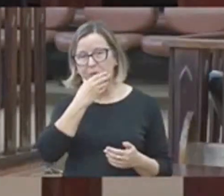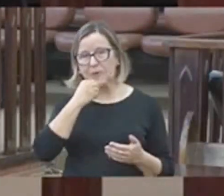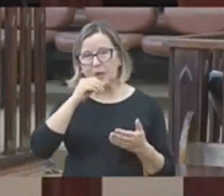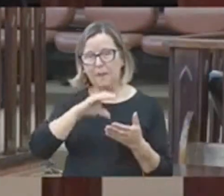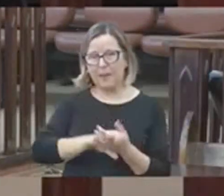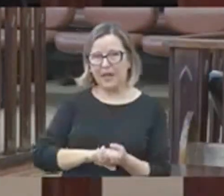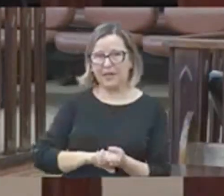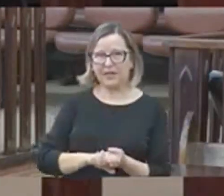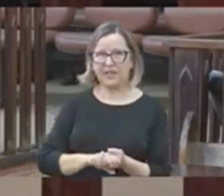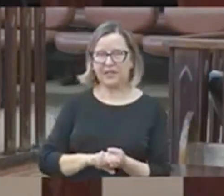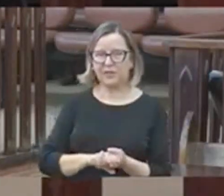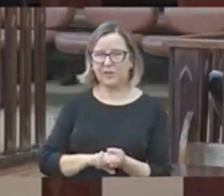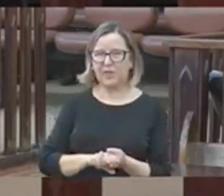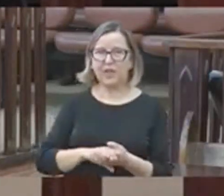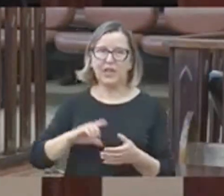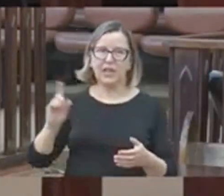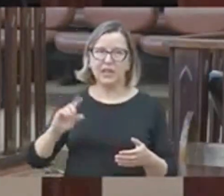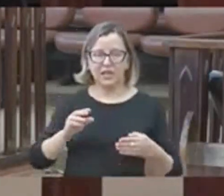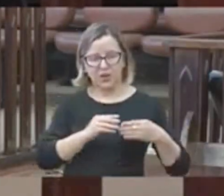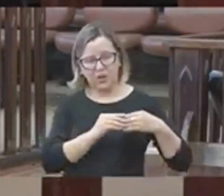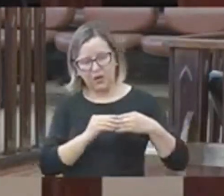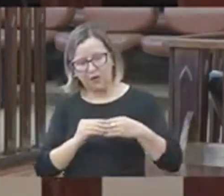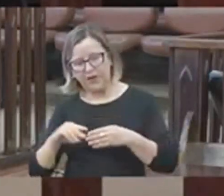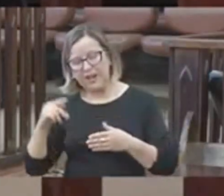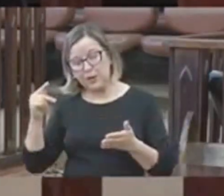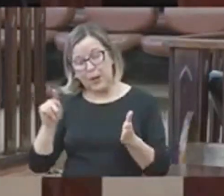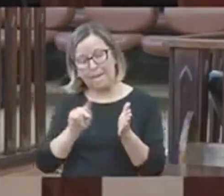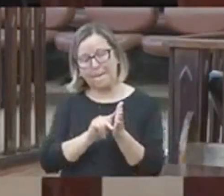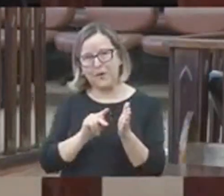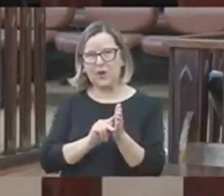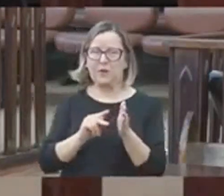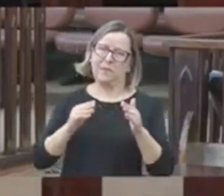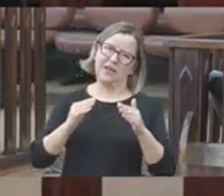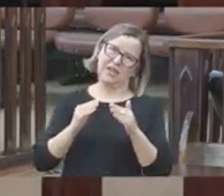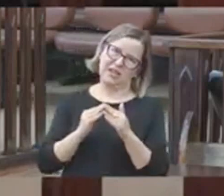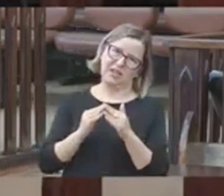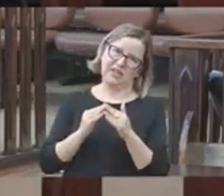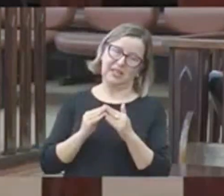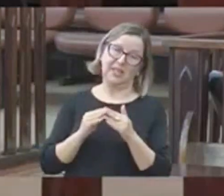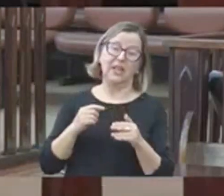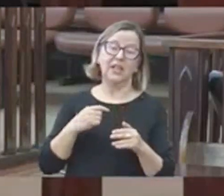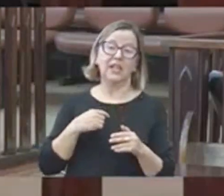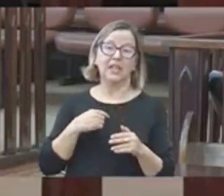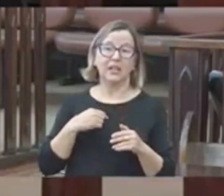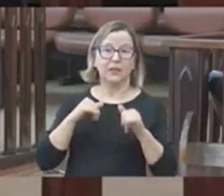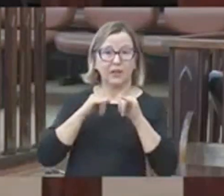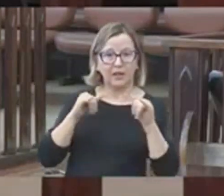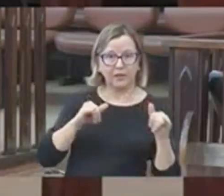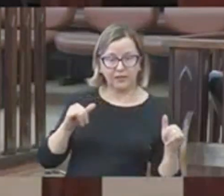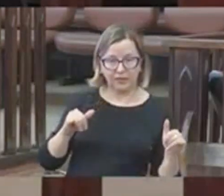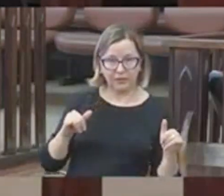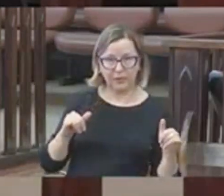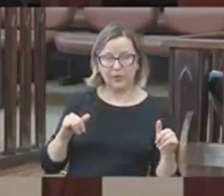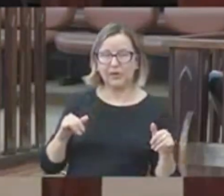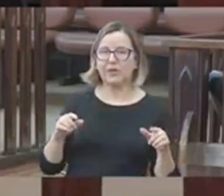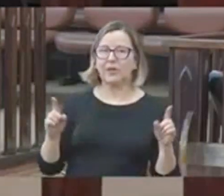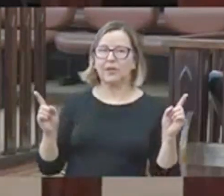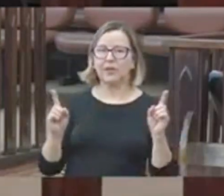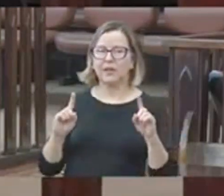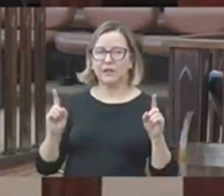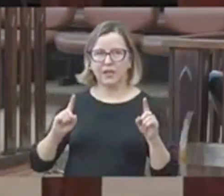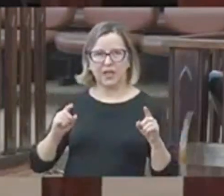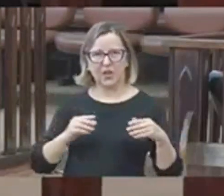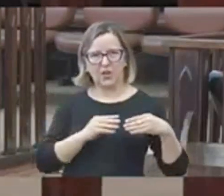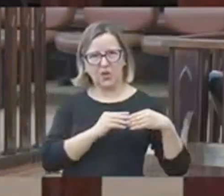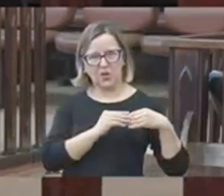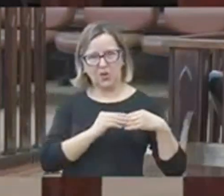não governam a sua casa, e eu quero deixar muito claro, não é governar a sua casa